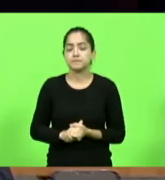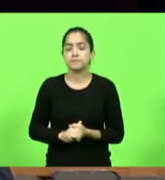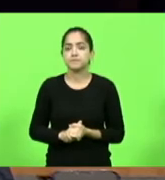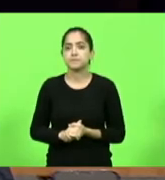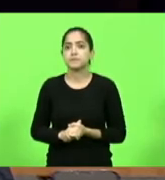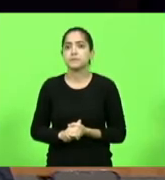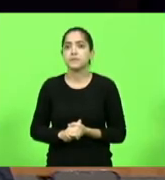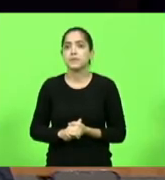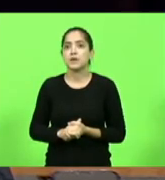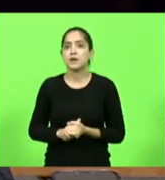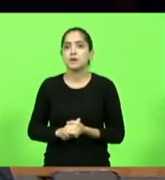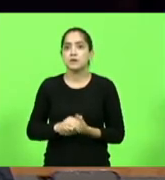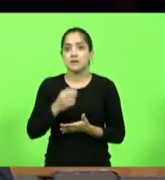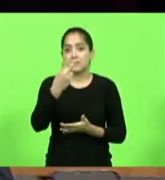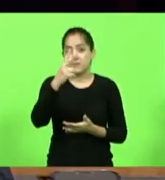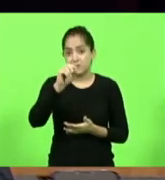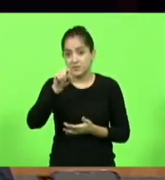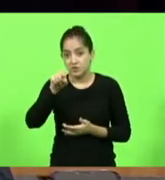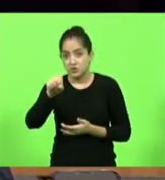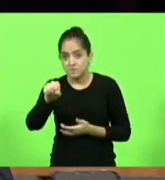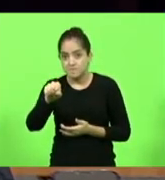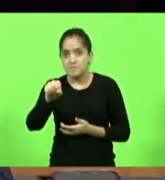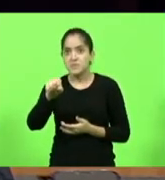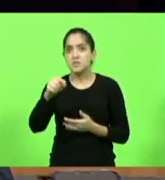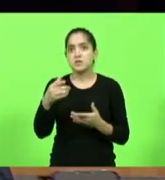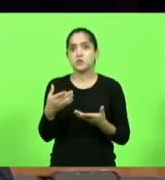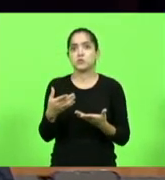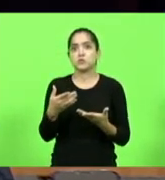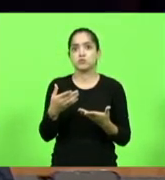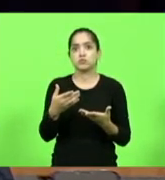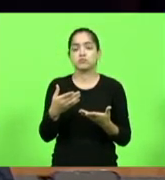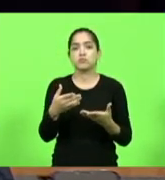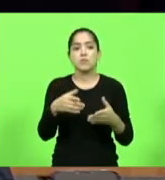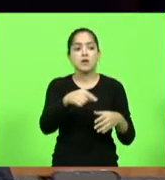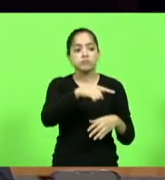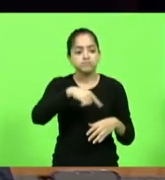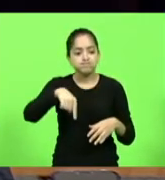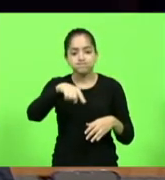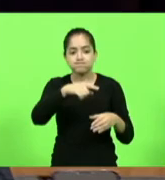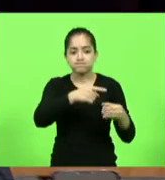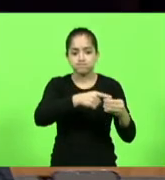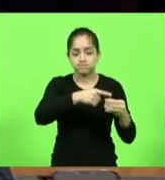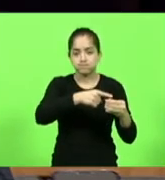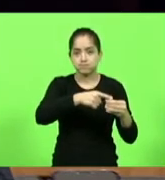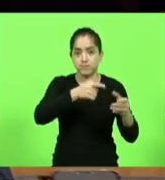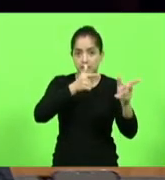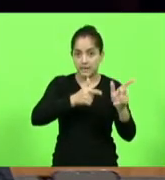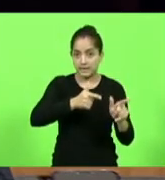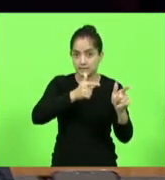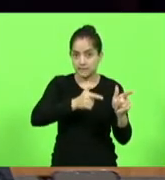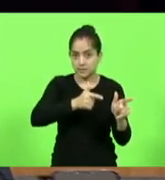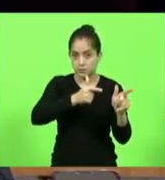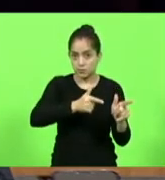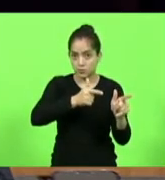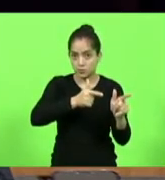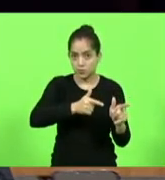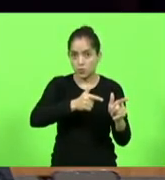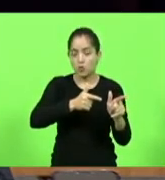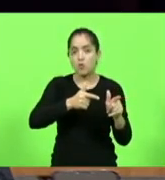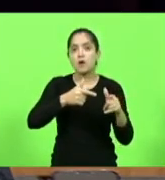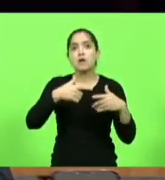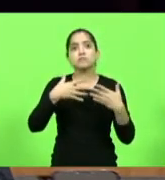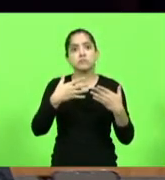São mais de 20 mil unidades. Caçador está entre os 10 municípios que mais consomem